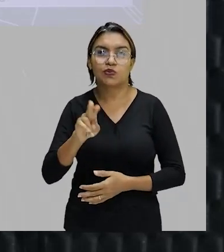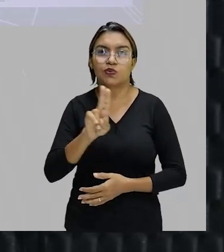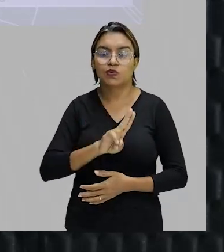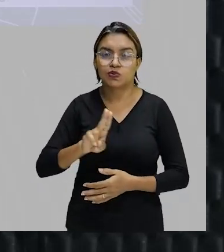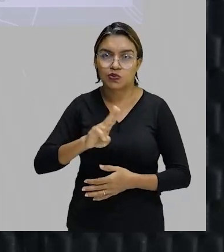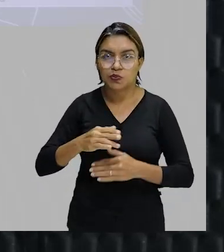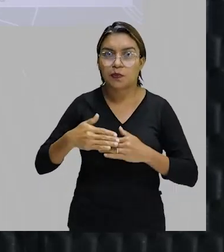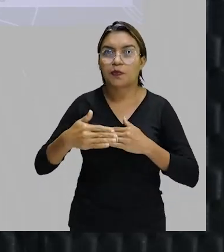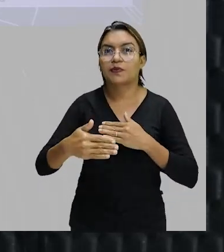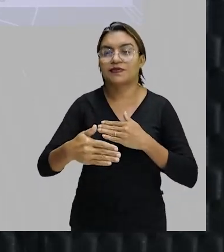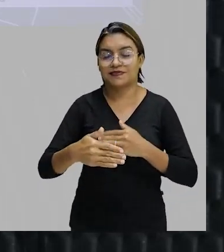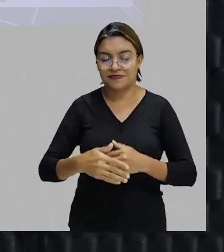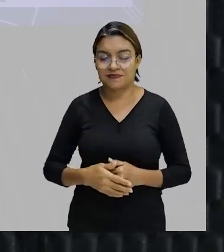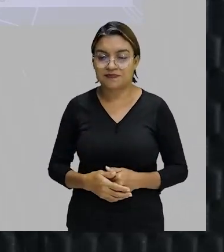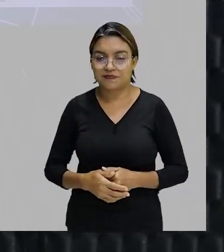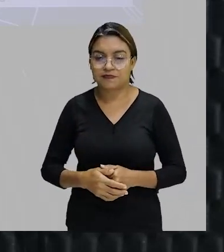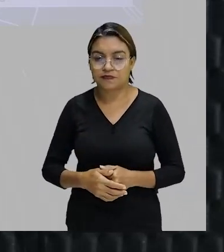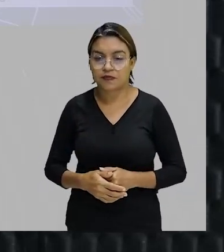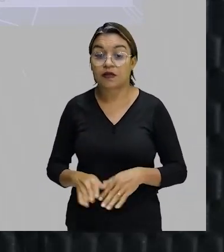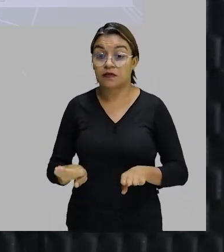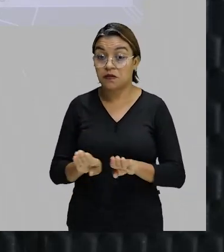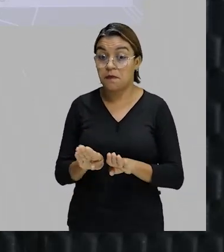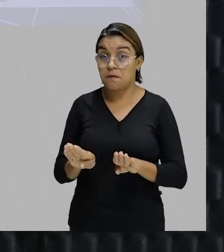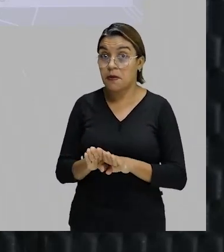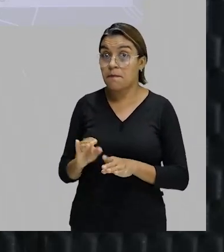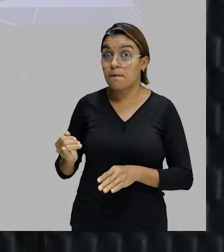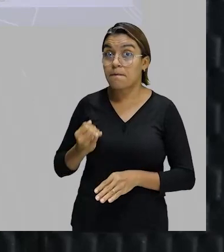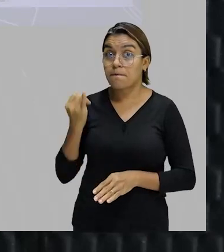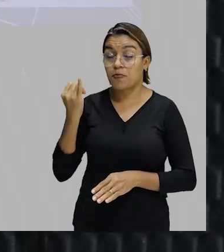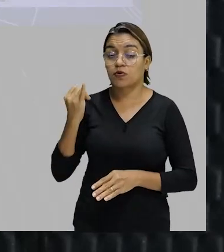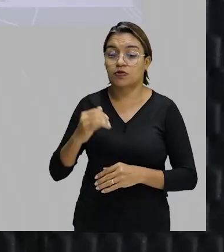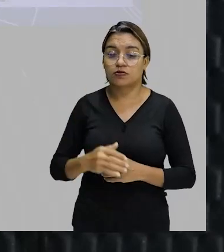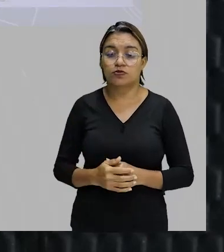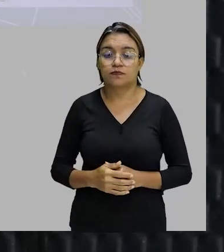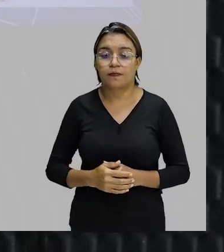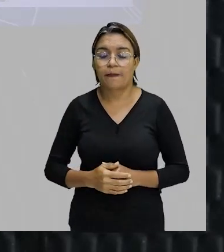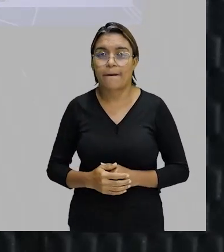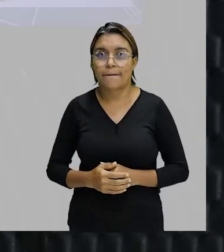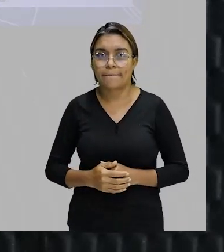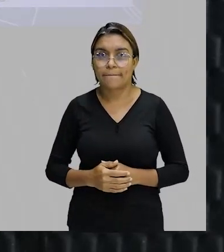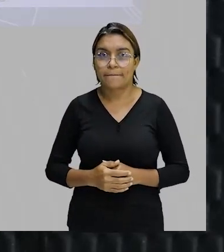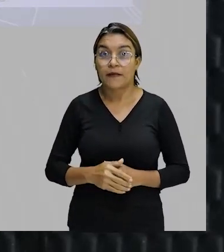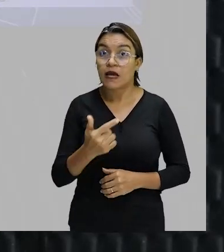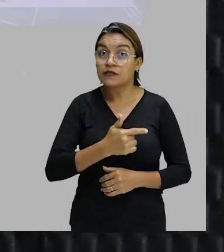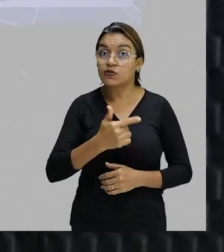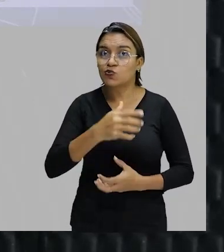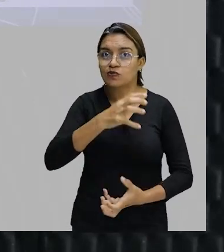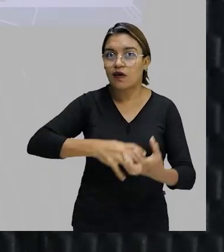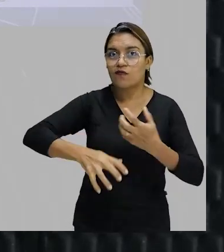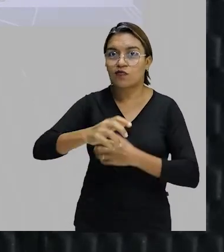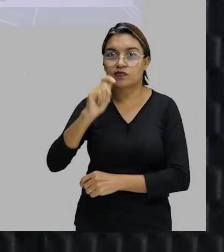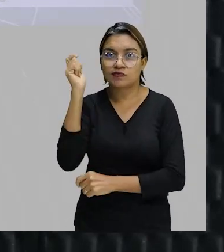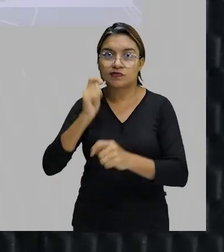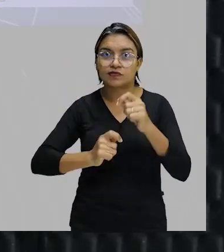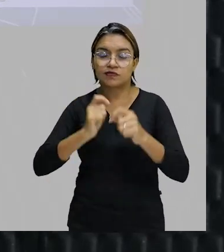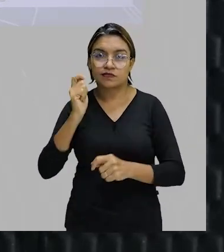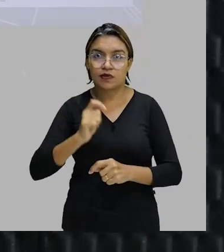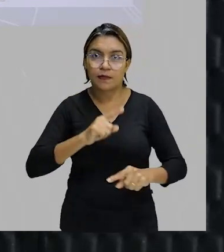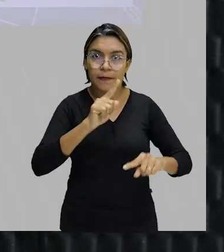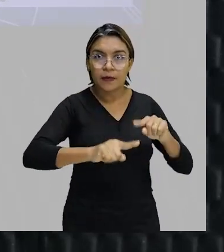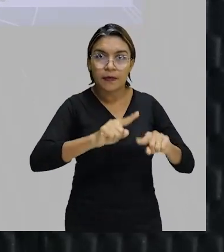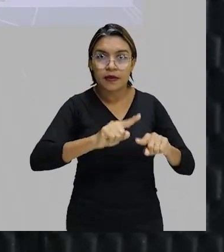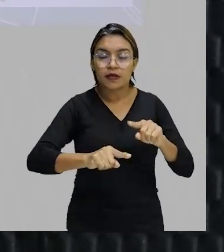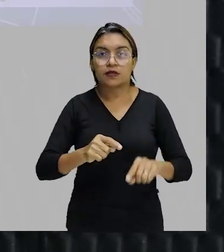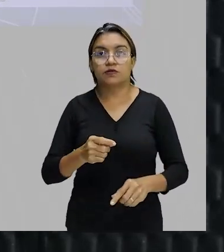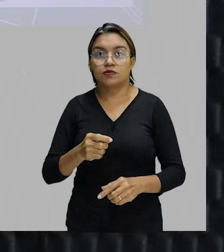de eletricidade. Questão muito importante. Como eu te disse, a segunda revolução é a revolução do bem de consumo